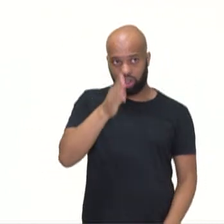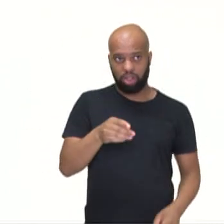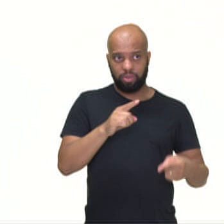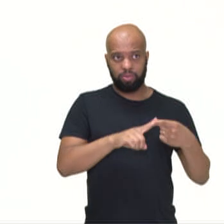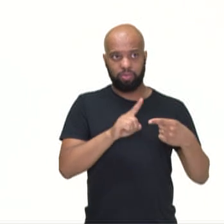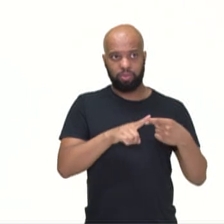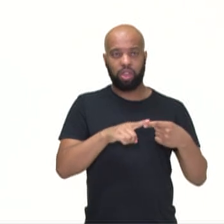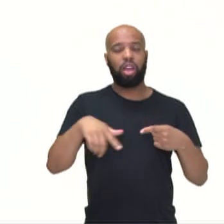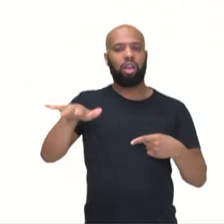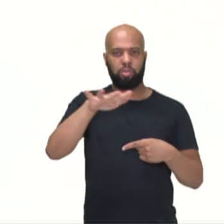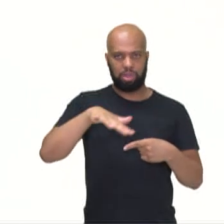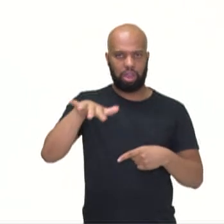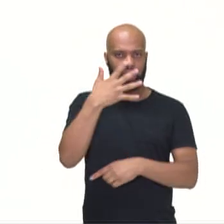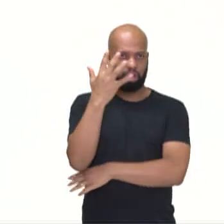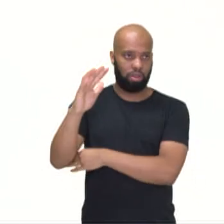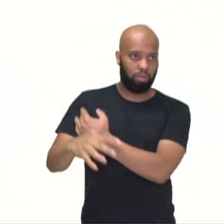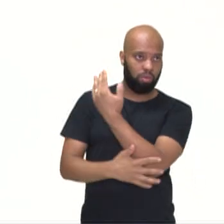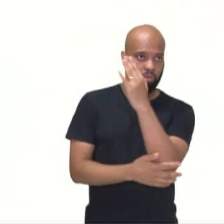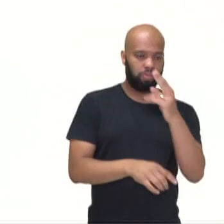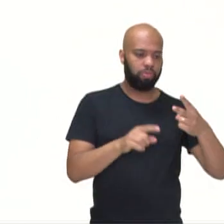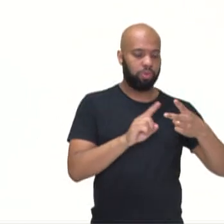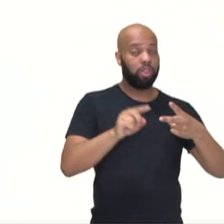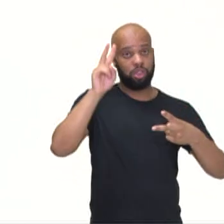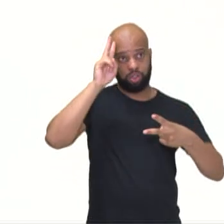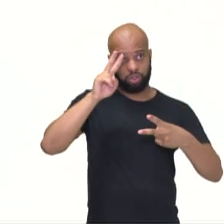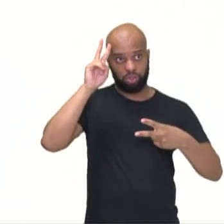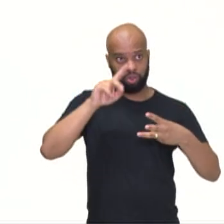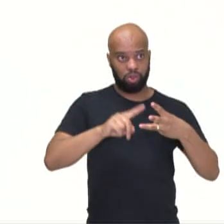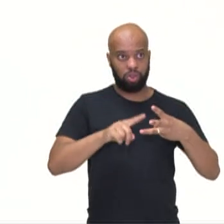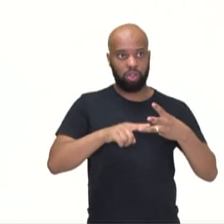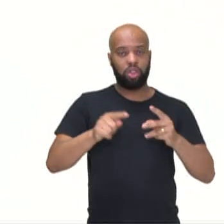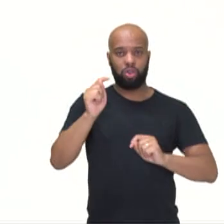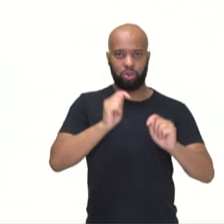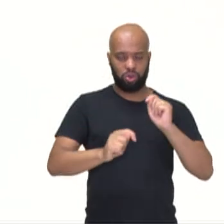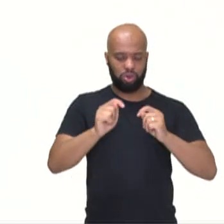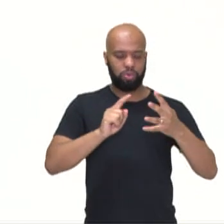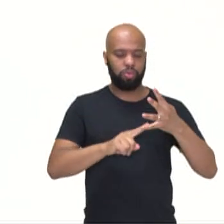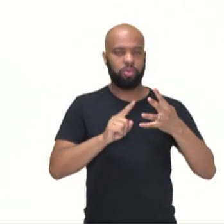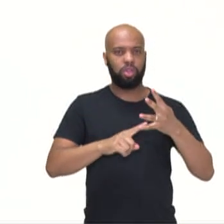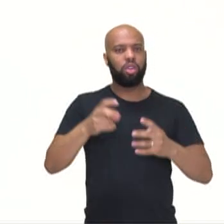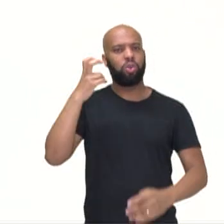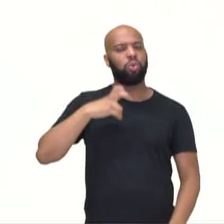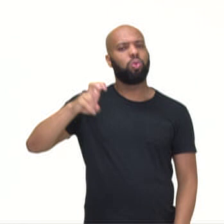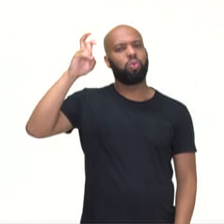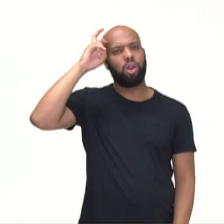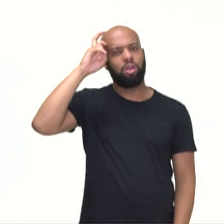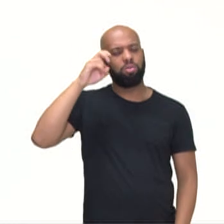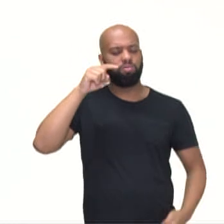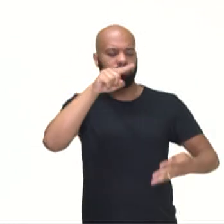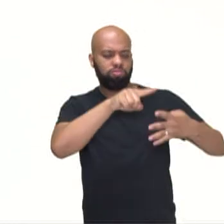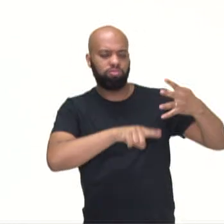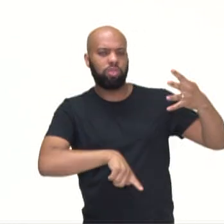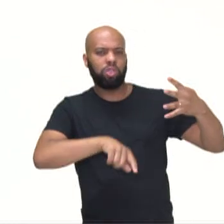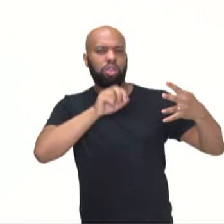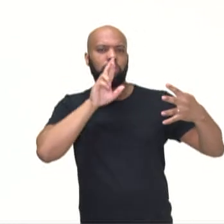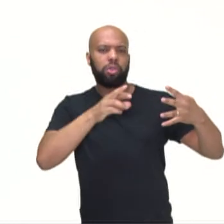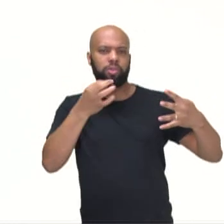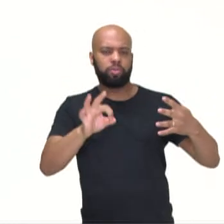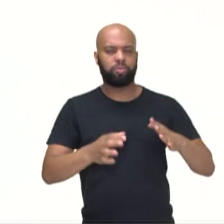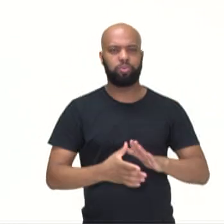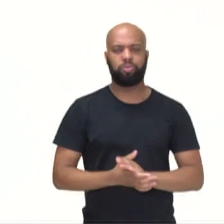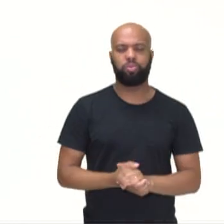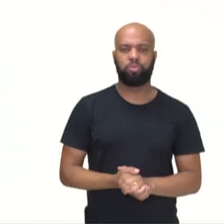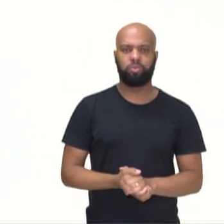A. São questões ambientais. B. Questões históricas. C. Questões econômicas ou econômicos. Ou D. Questões